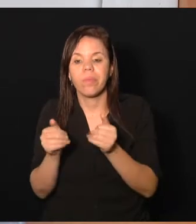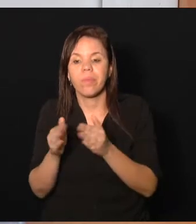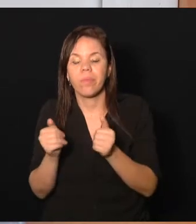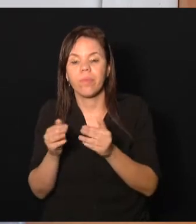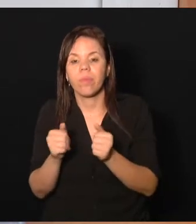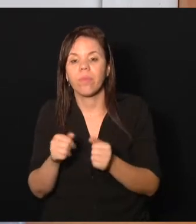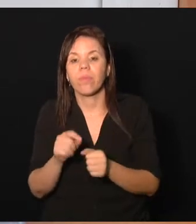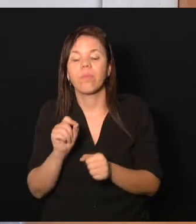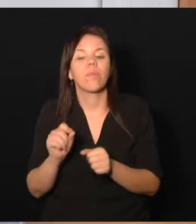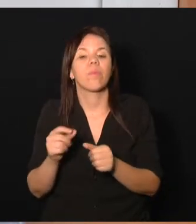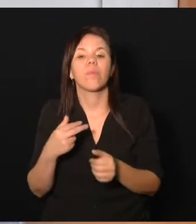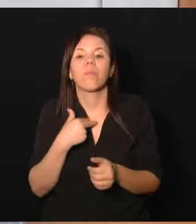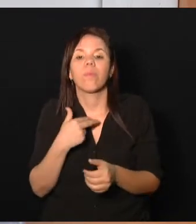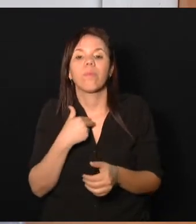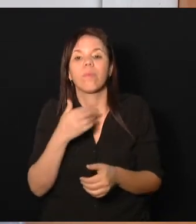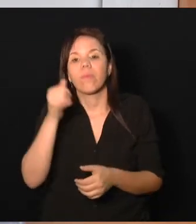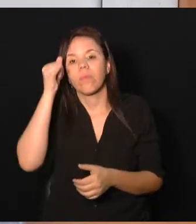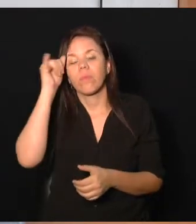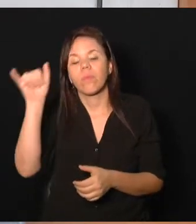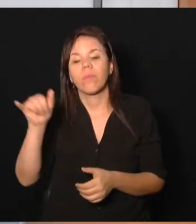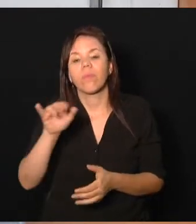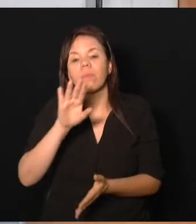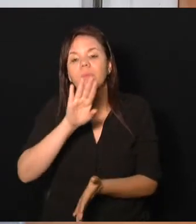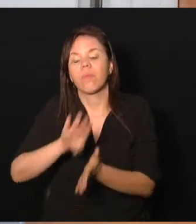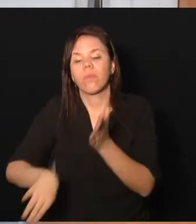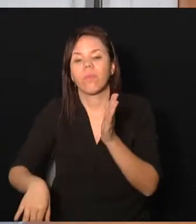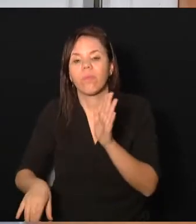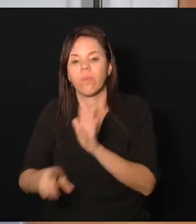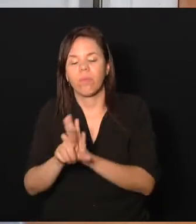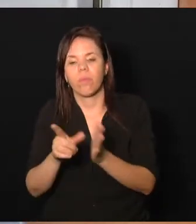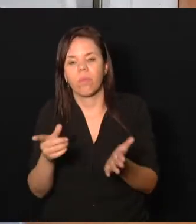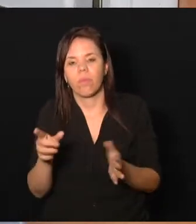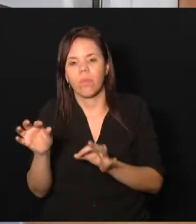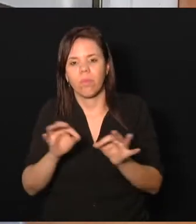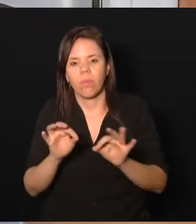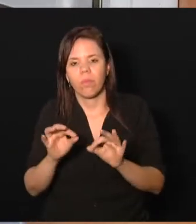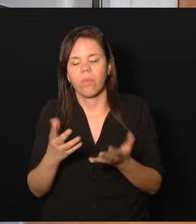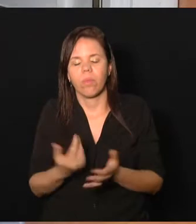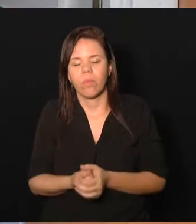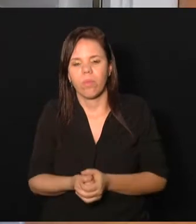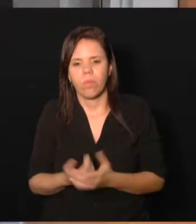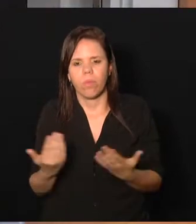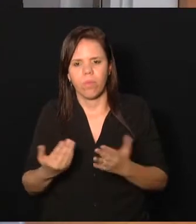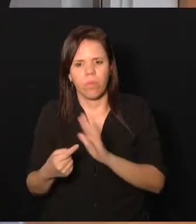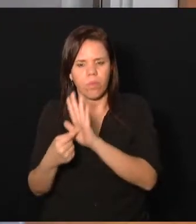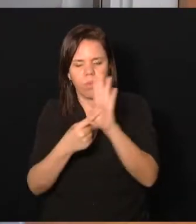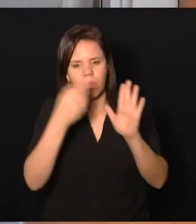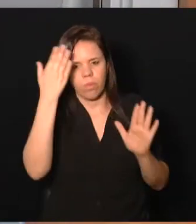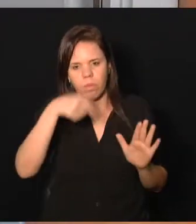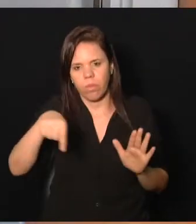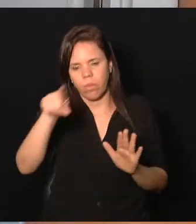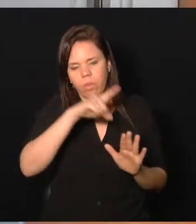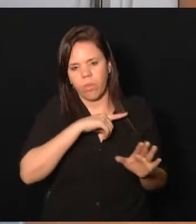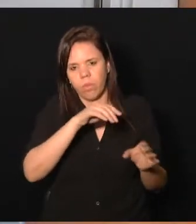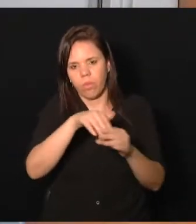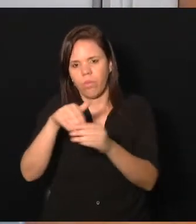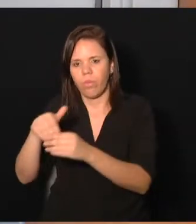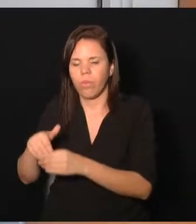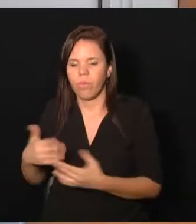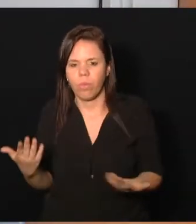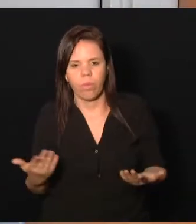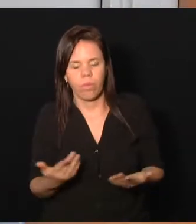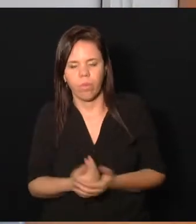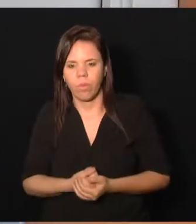derrubada do veto. E isso será apresentado aqui, aparentemente, hoje, para votação, para derrubar